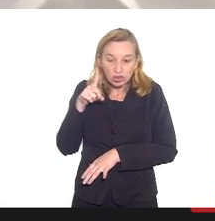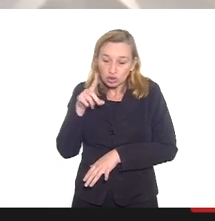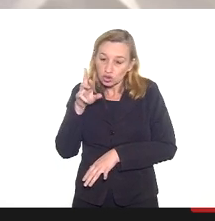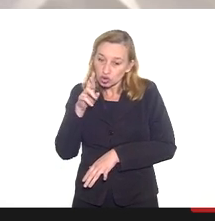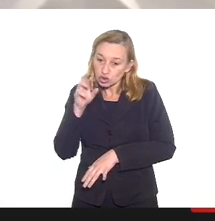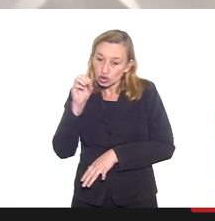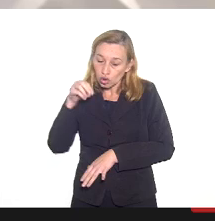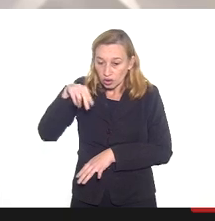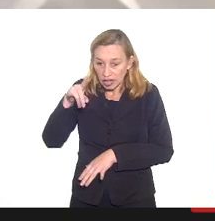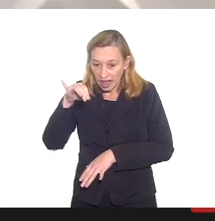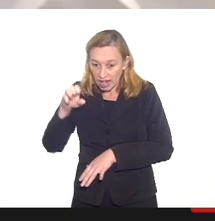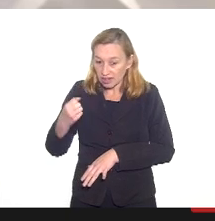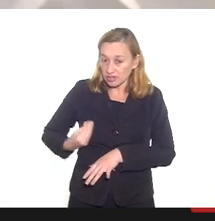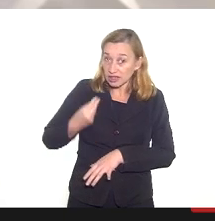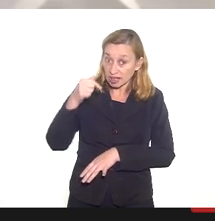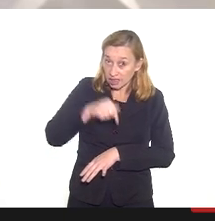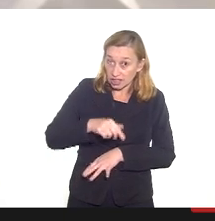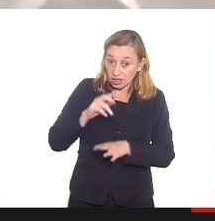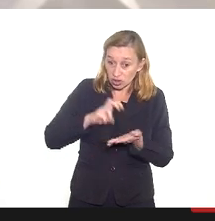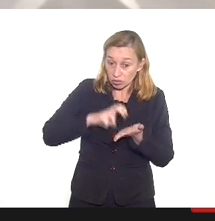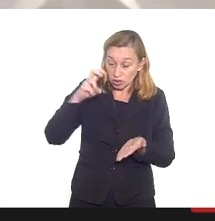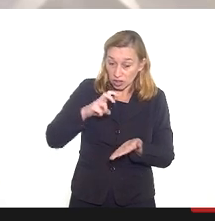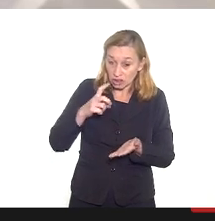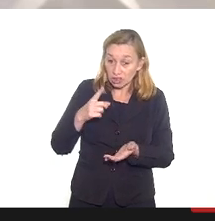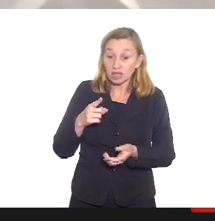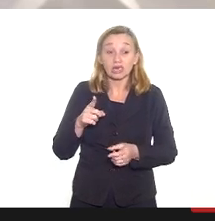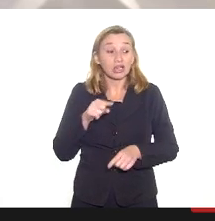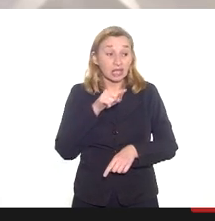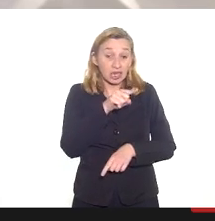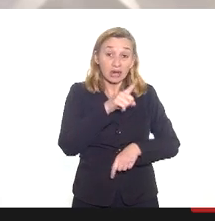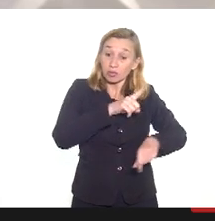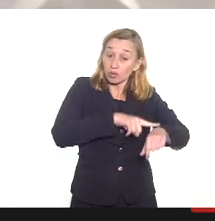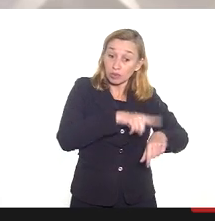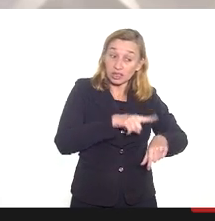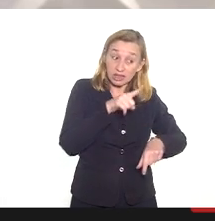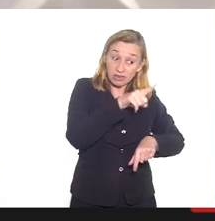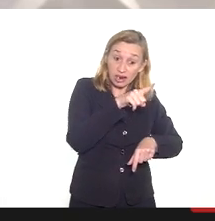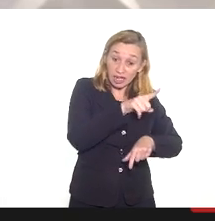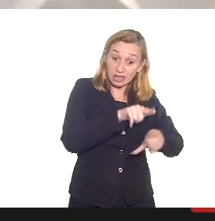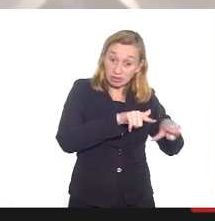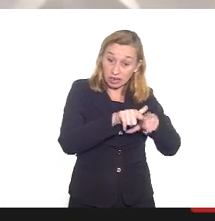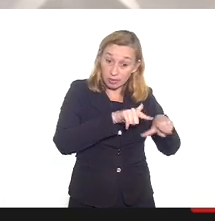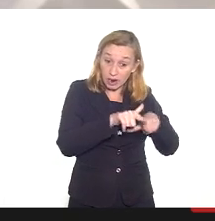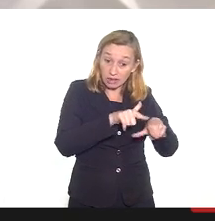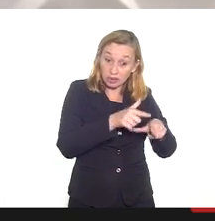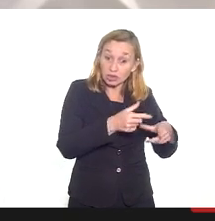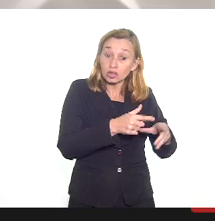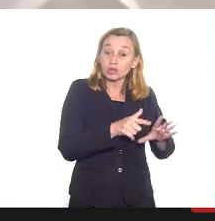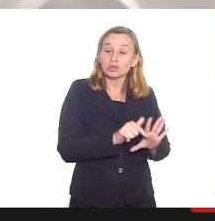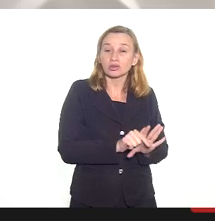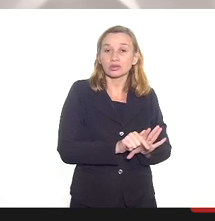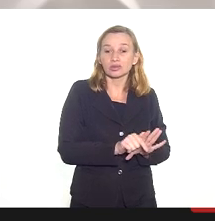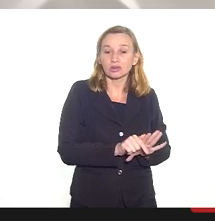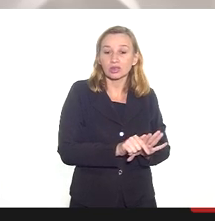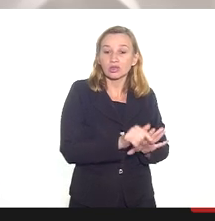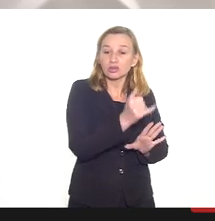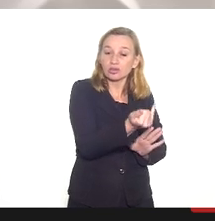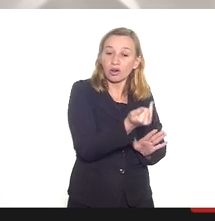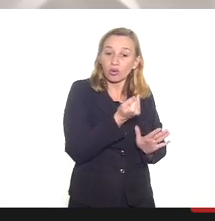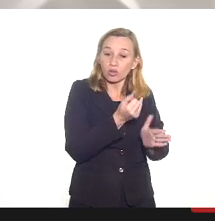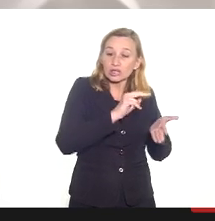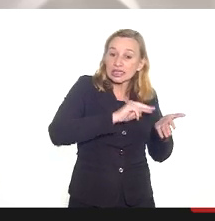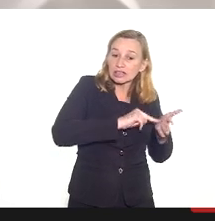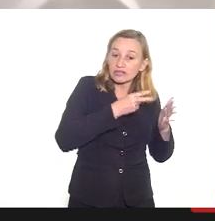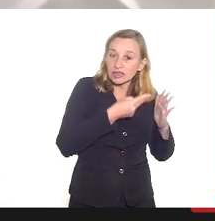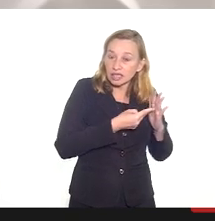que naquela ocasião ocupava também a direção do departamento, nos trouxe, né, o que significava